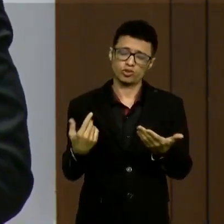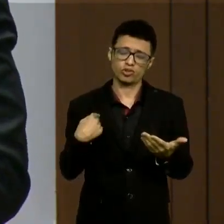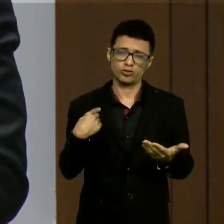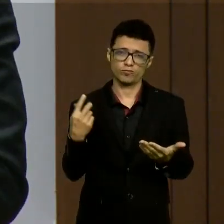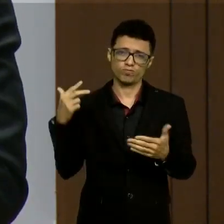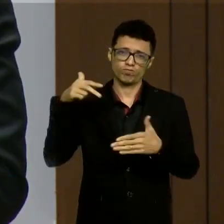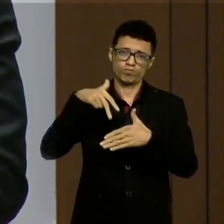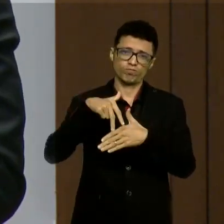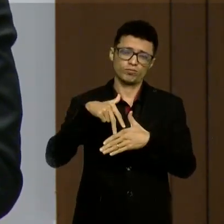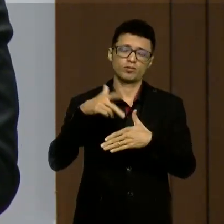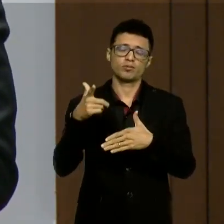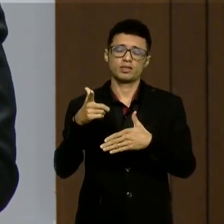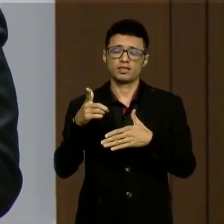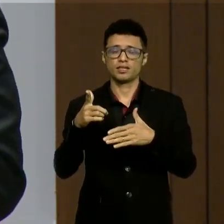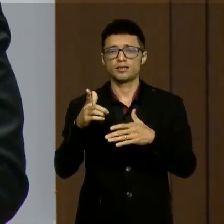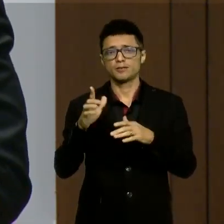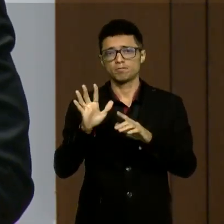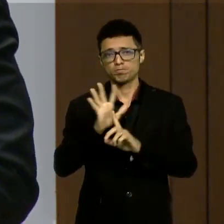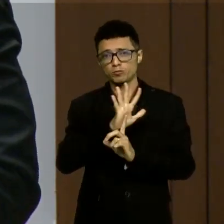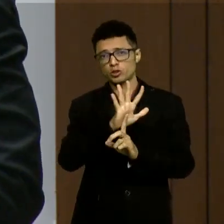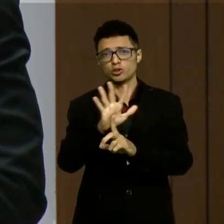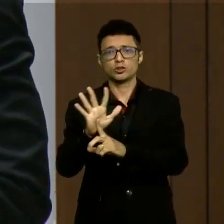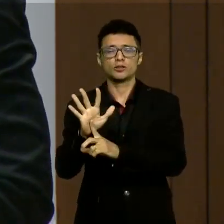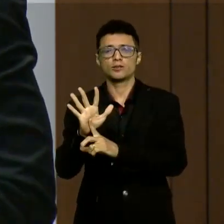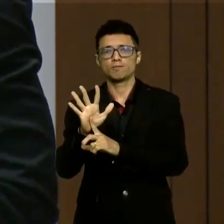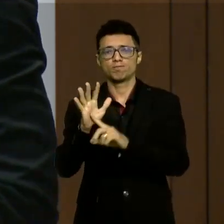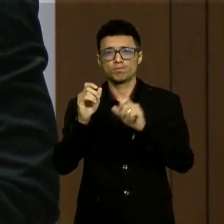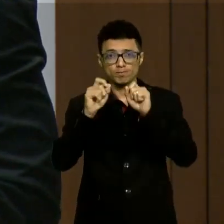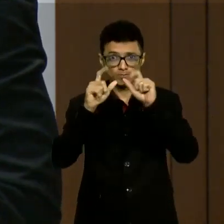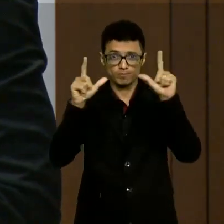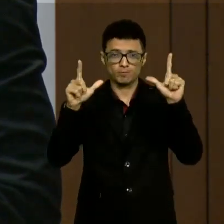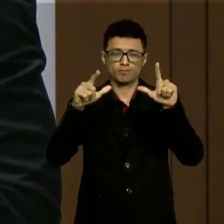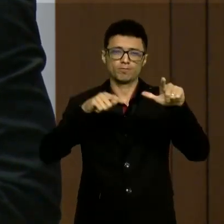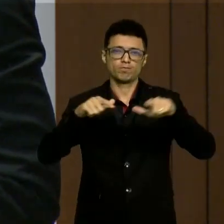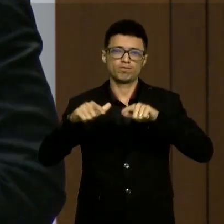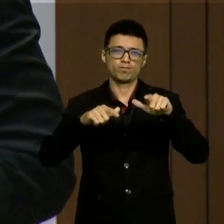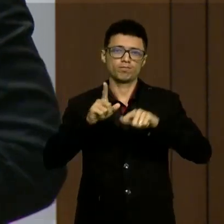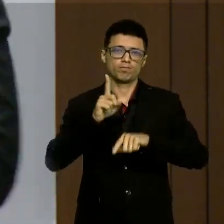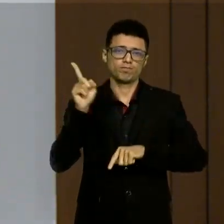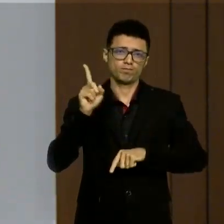alerta e essa homenagem ao trabalho que eles desenvolvem na cidade de Bacabal. Muito obrigado, senhor presidente.